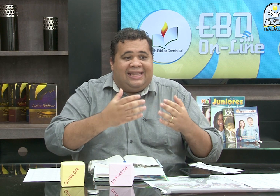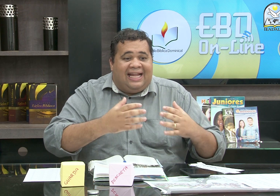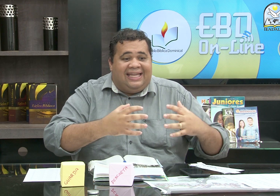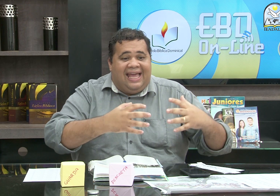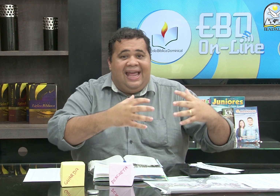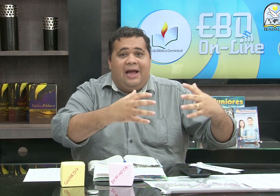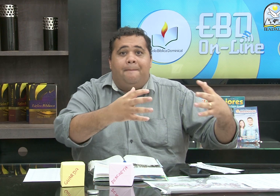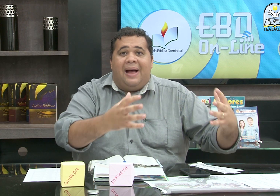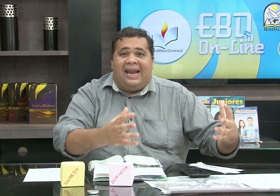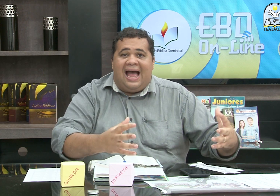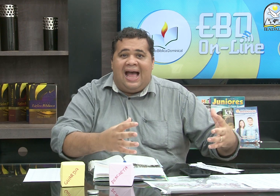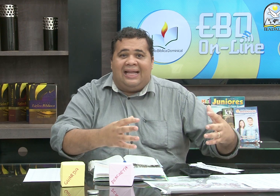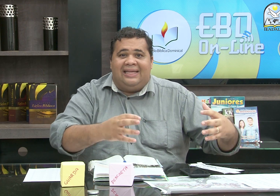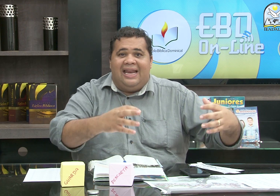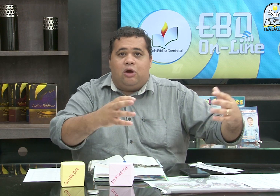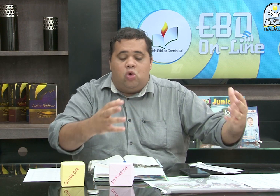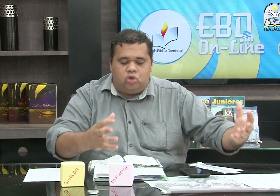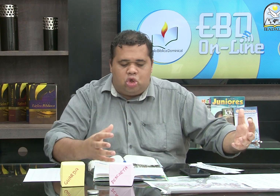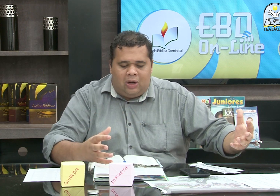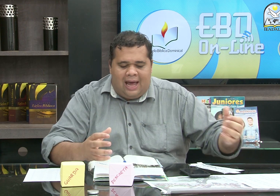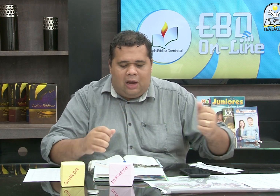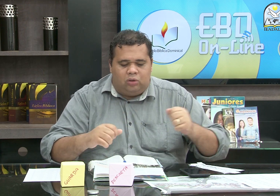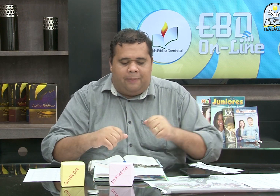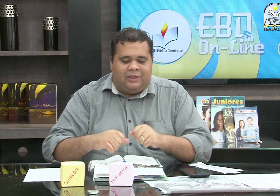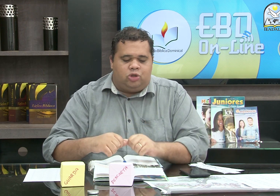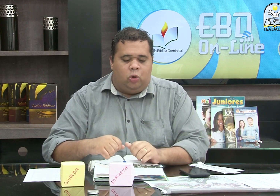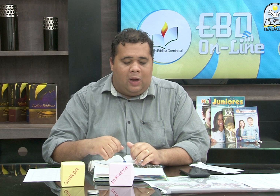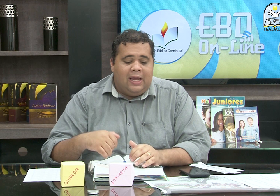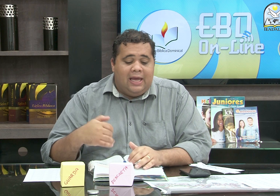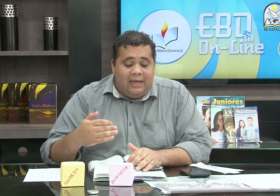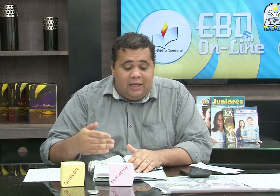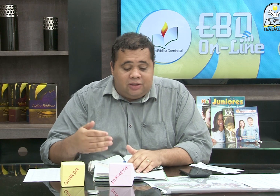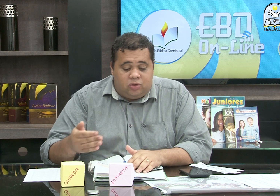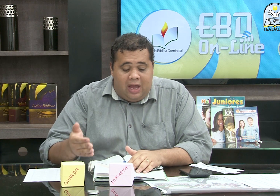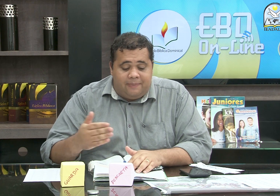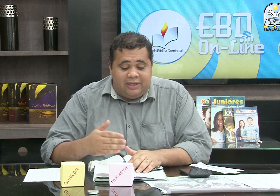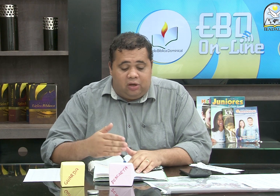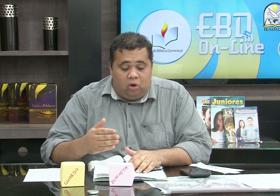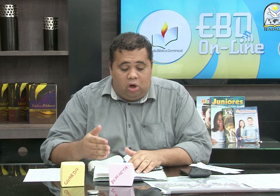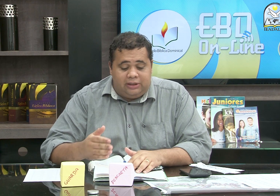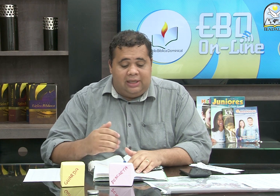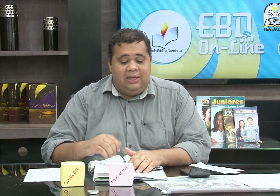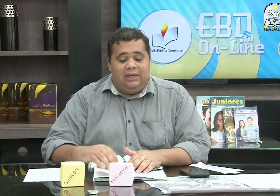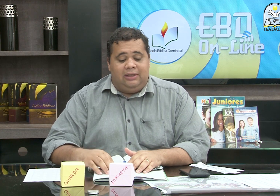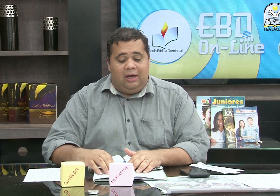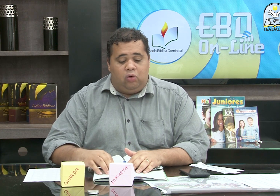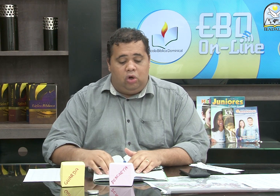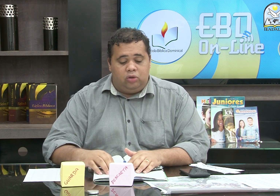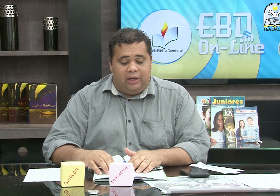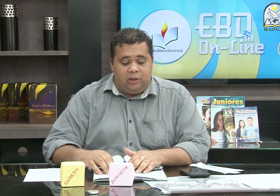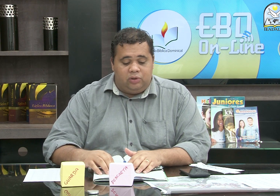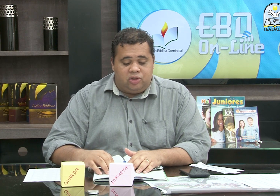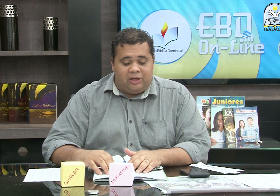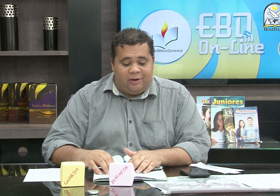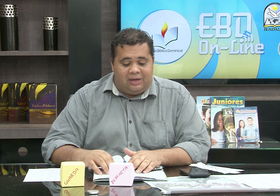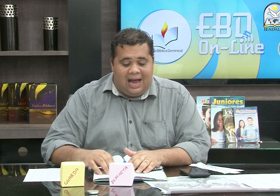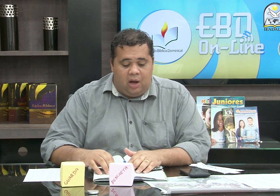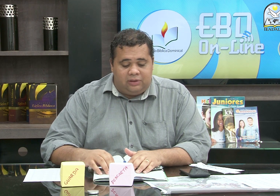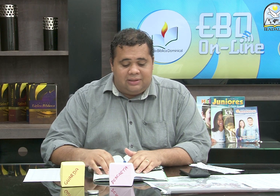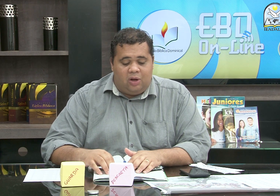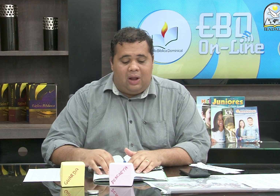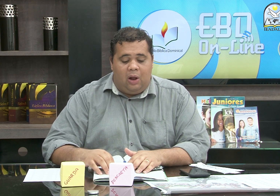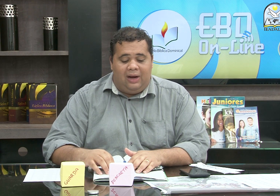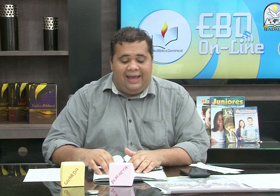solidariedade de querer amparar de querer consolar a outra pessoa isso é Misericórdia de acordo aqui com o dicionário